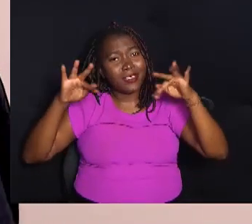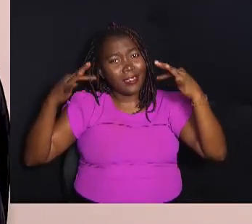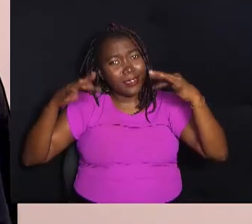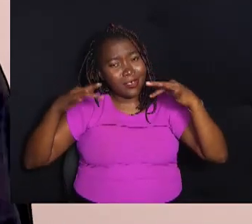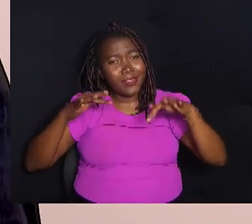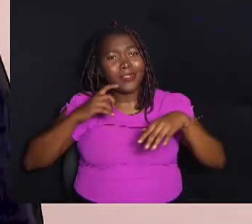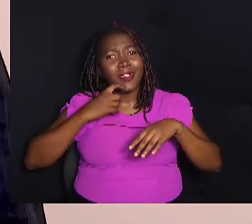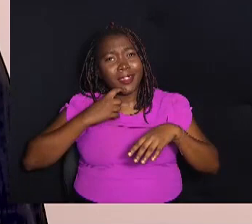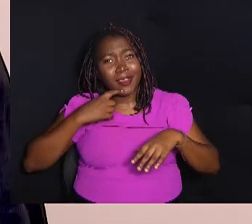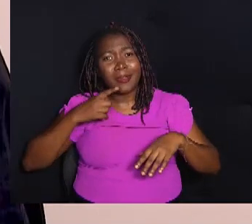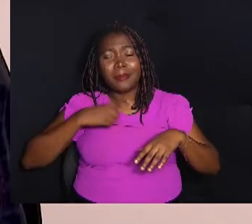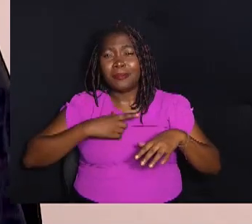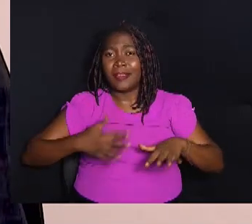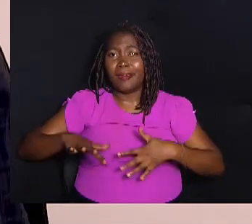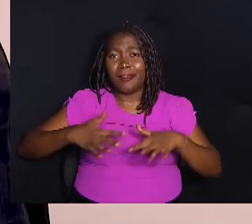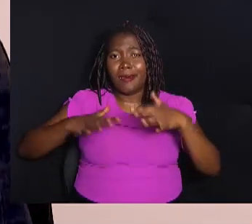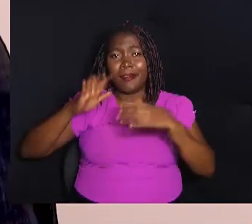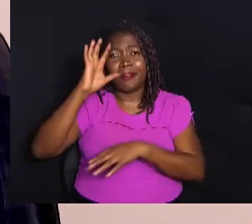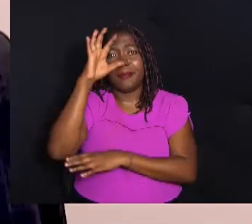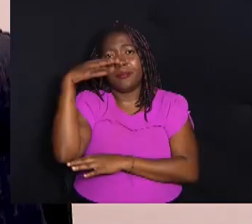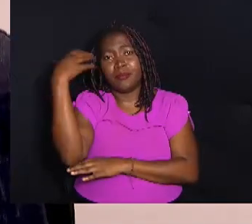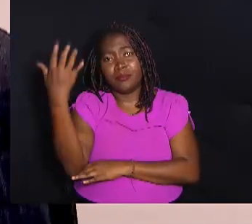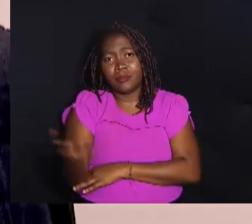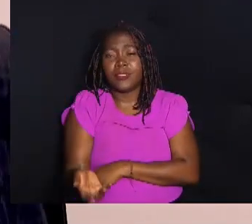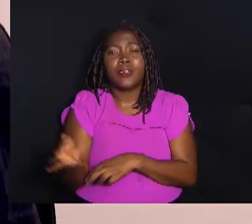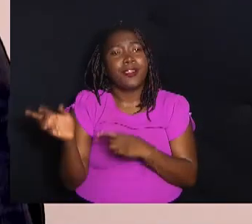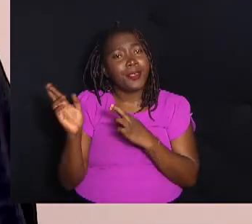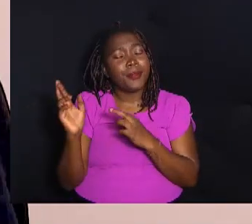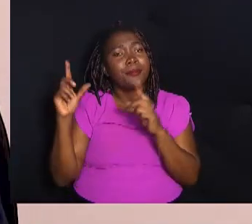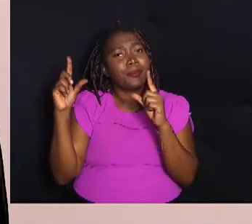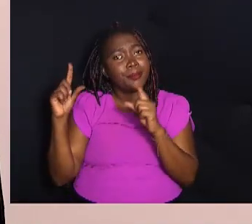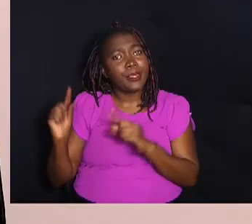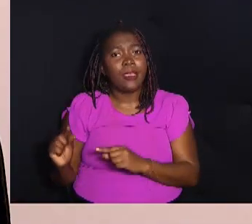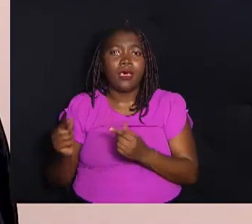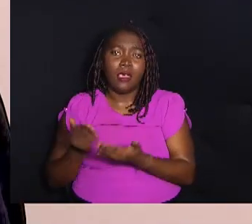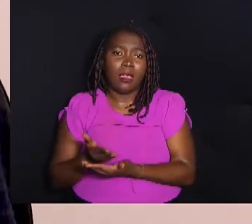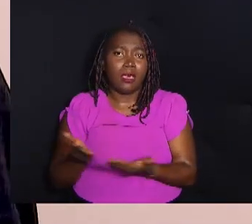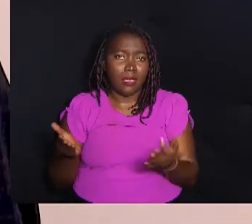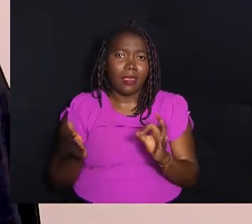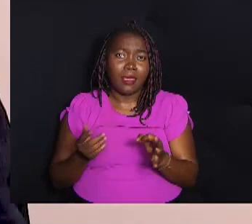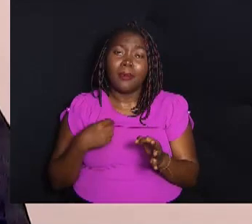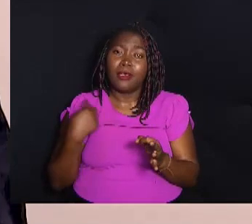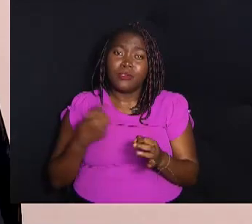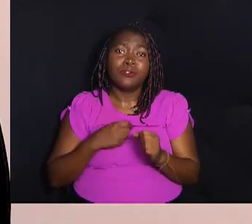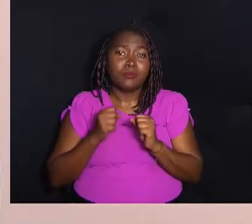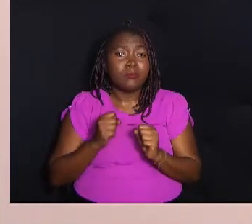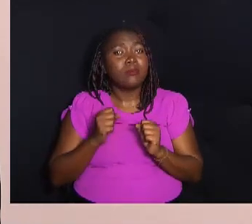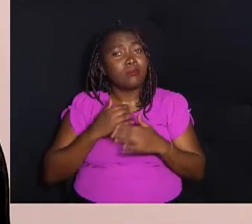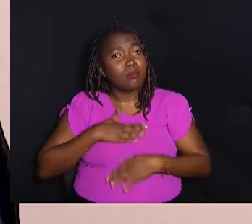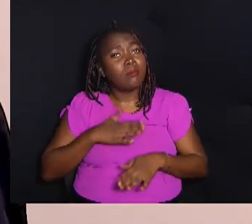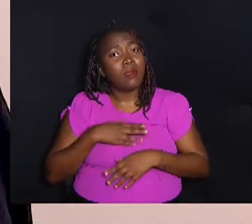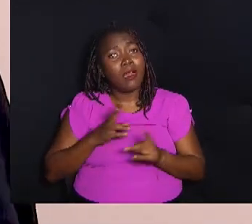tivemos queda de árvore eh Esperamos que seja um pouco amenizado isso daí né para que a gente possa correr tranquilo e os